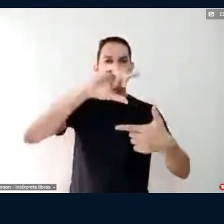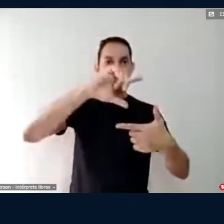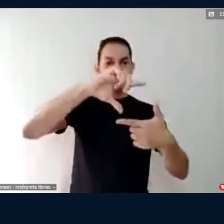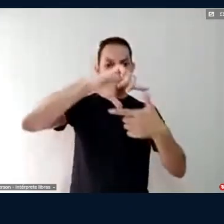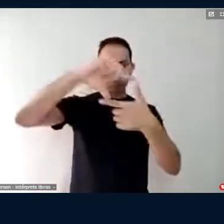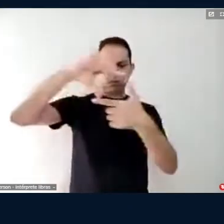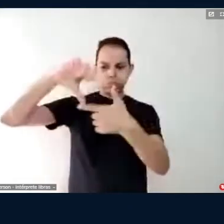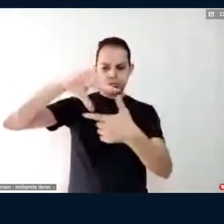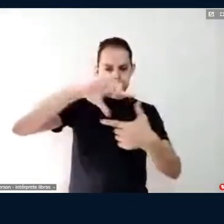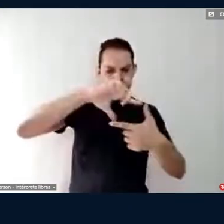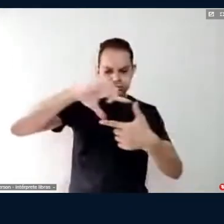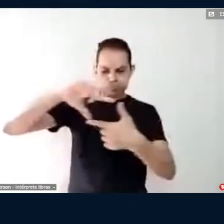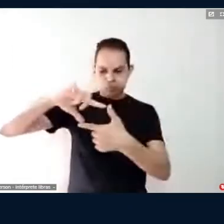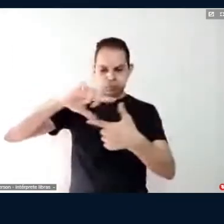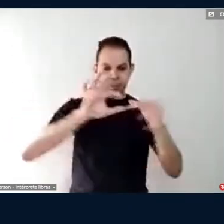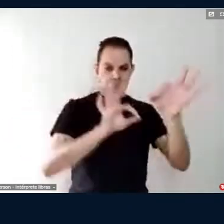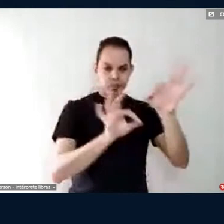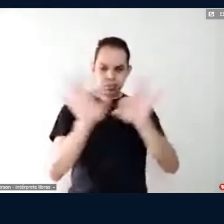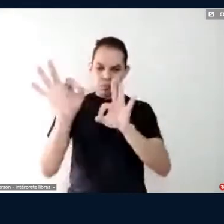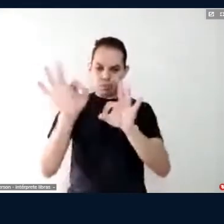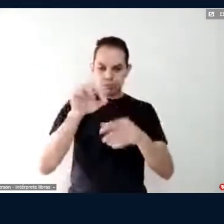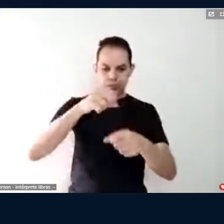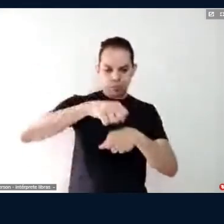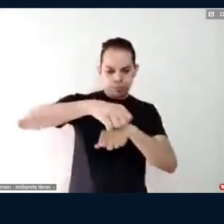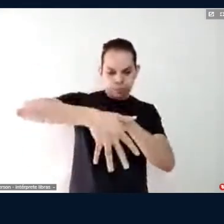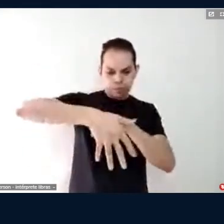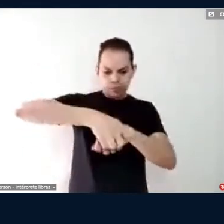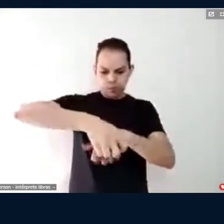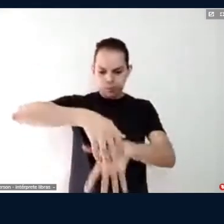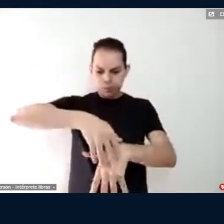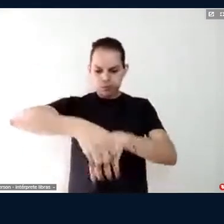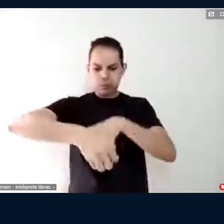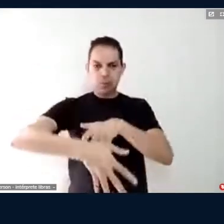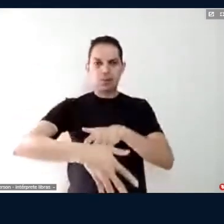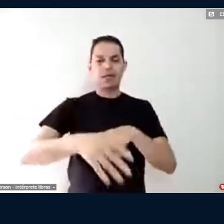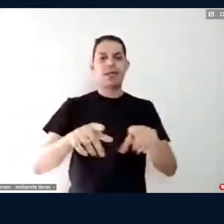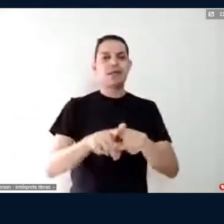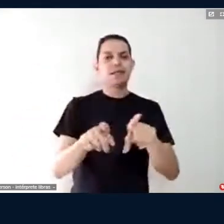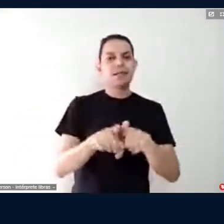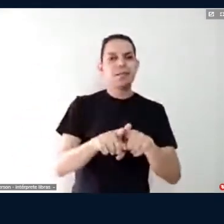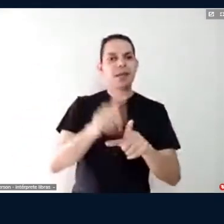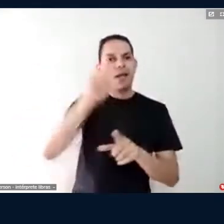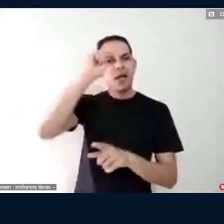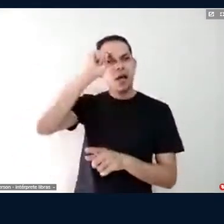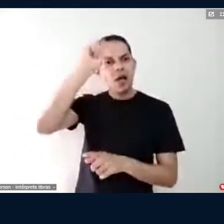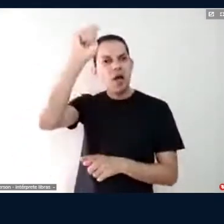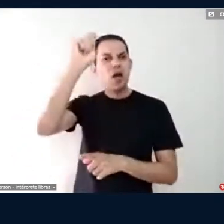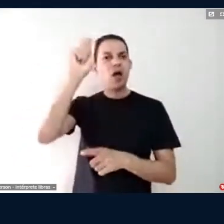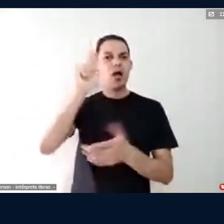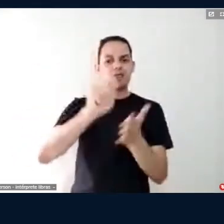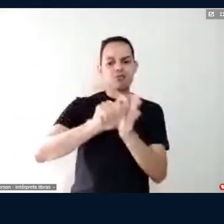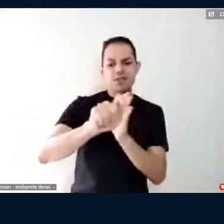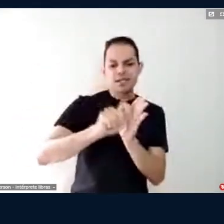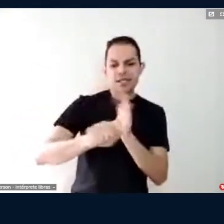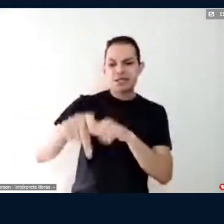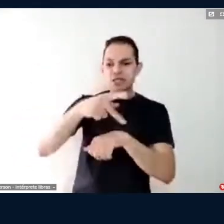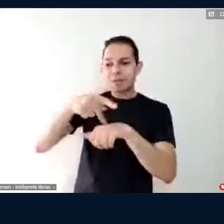metodologia, os quadros traduzidos de obras e autores internacionais